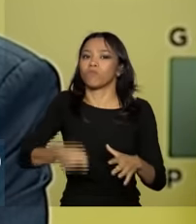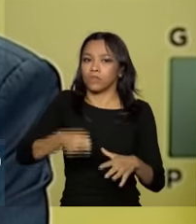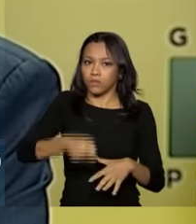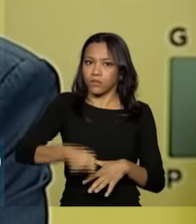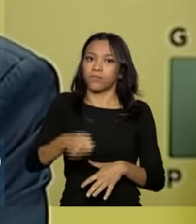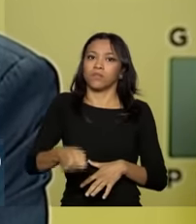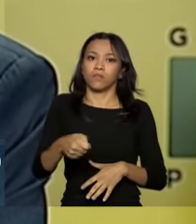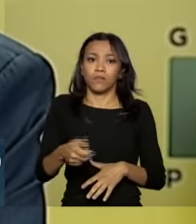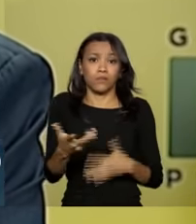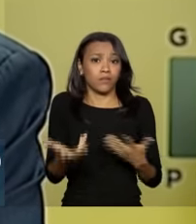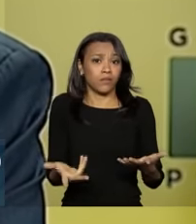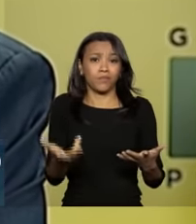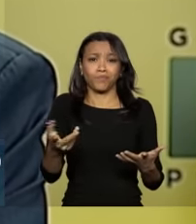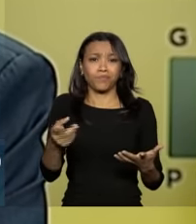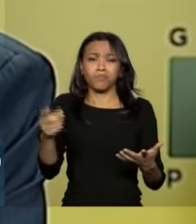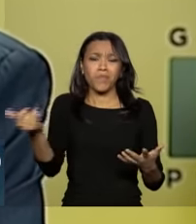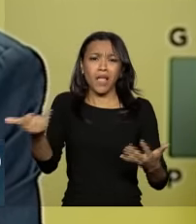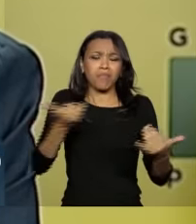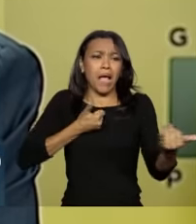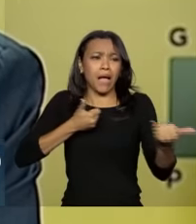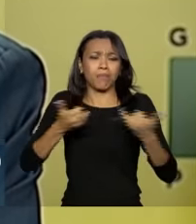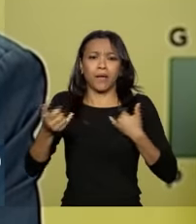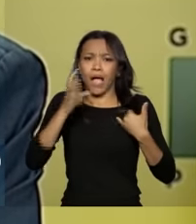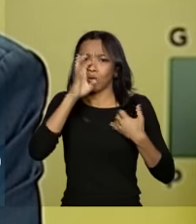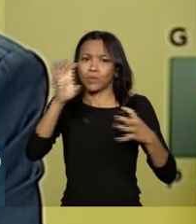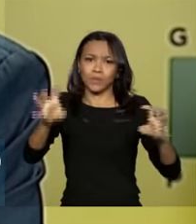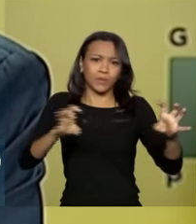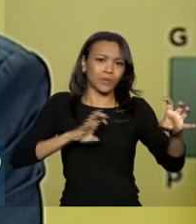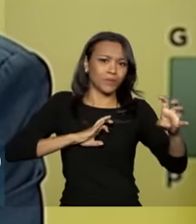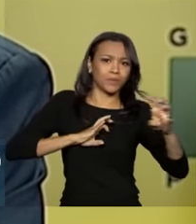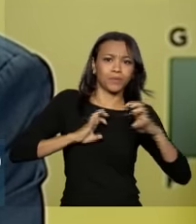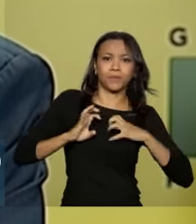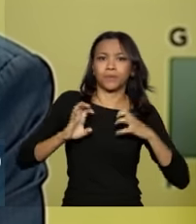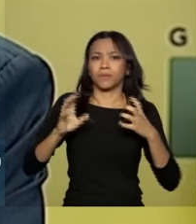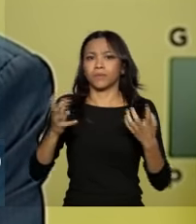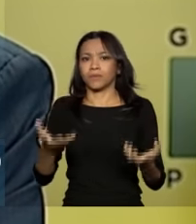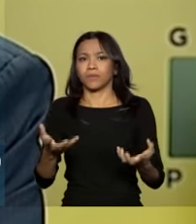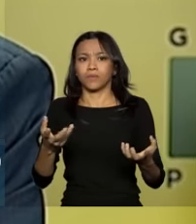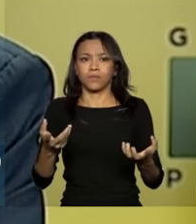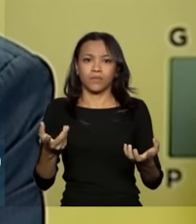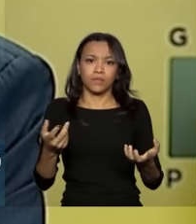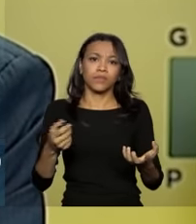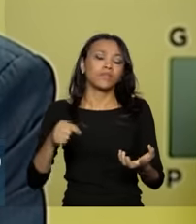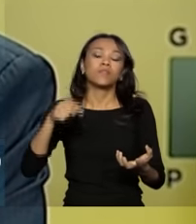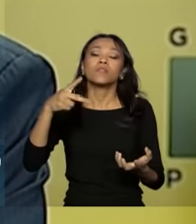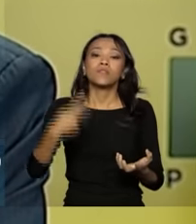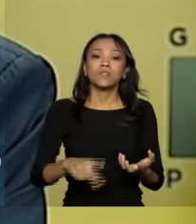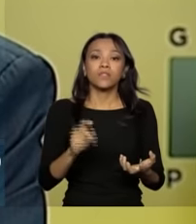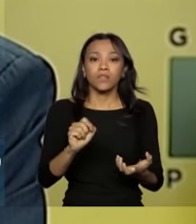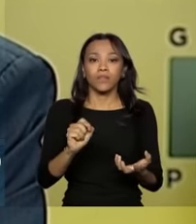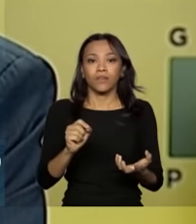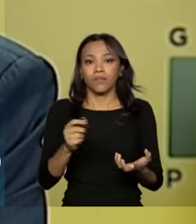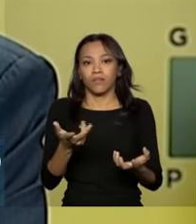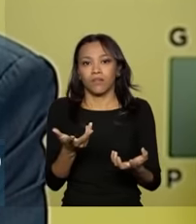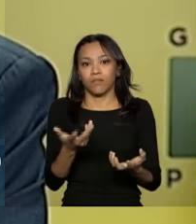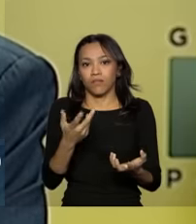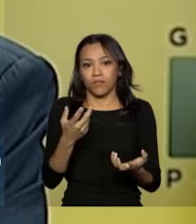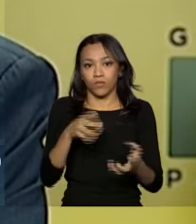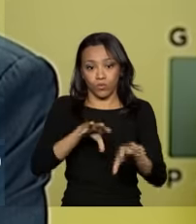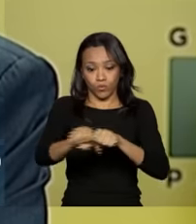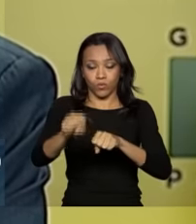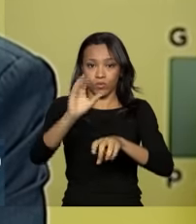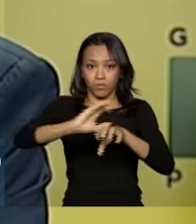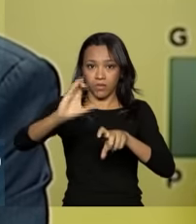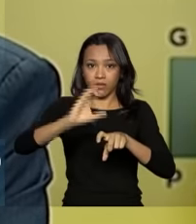não procedem as acusações ou as observações de leniência do Estado brasileiro no tratamento dos cursos